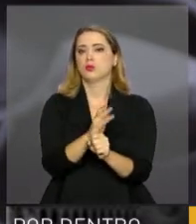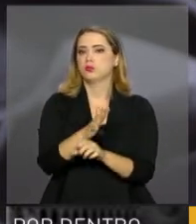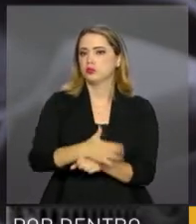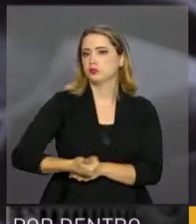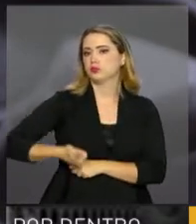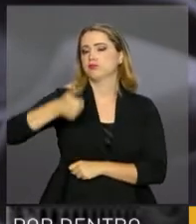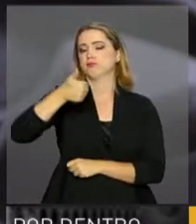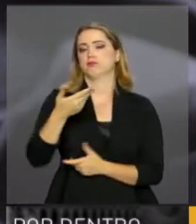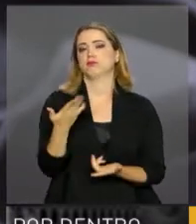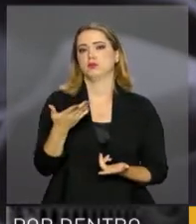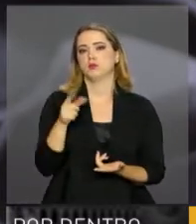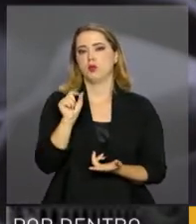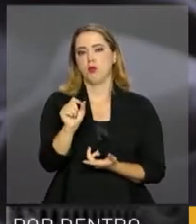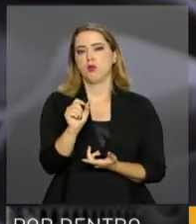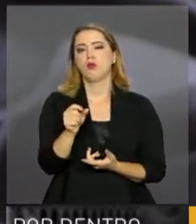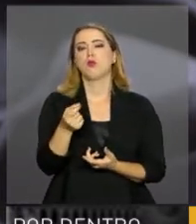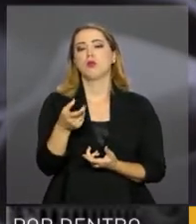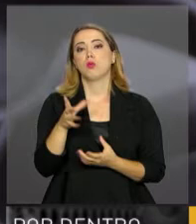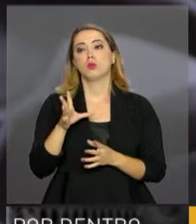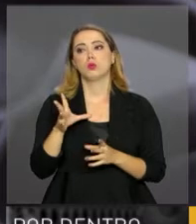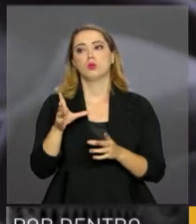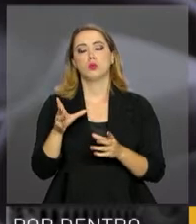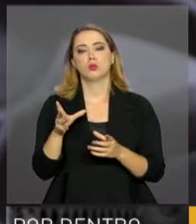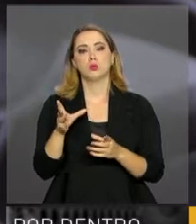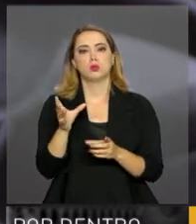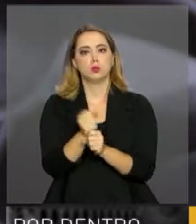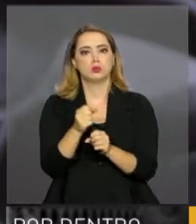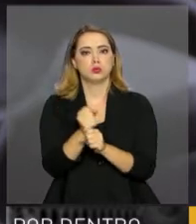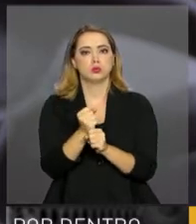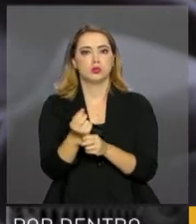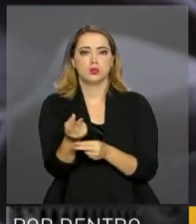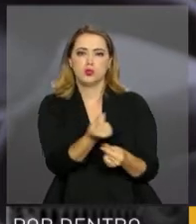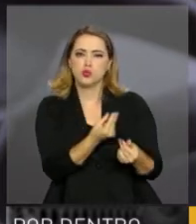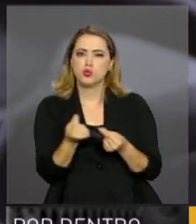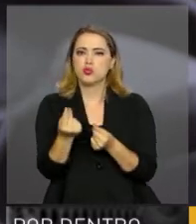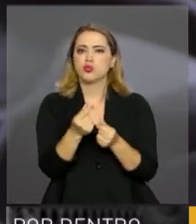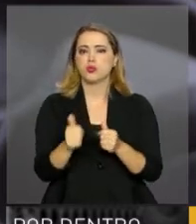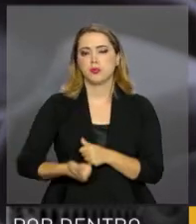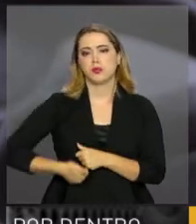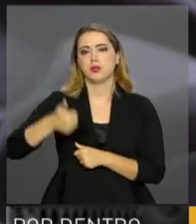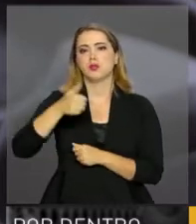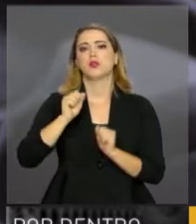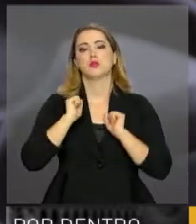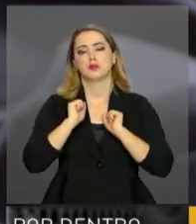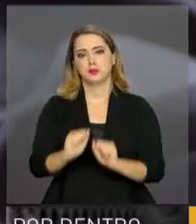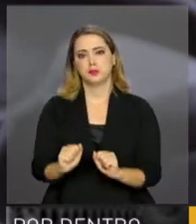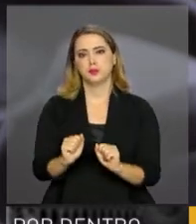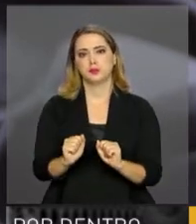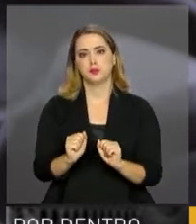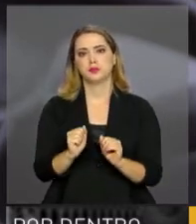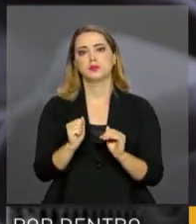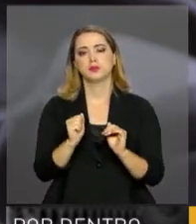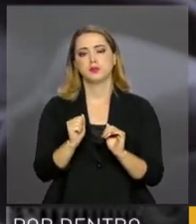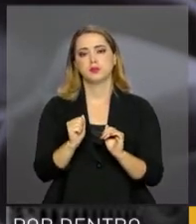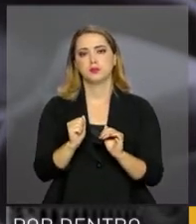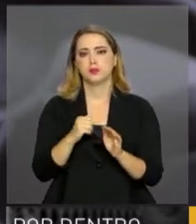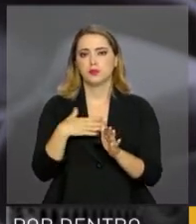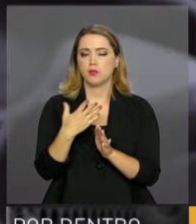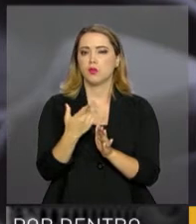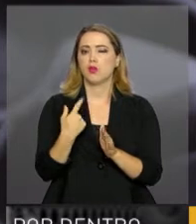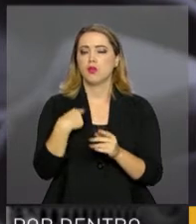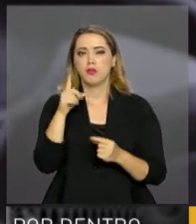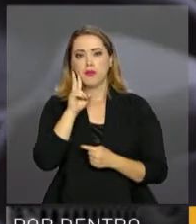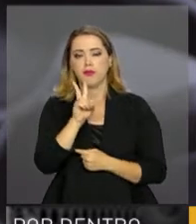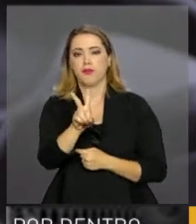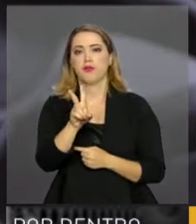melhor, com a situação financeira do Ministério melhor e em condições, portanto, de estabelecer com